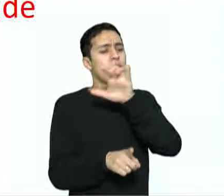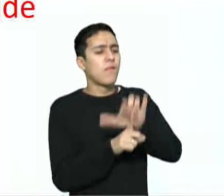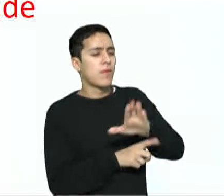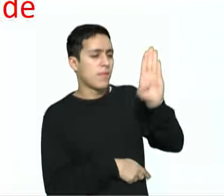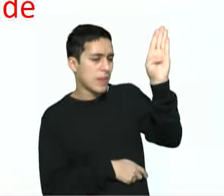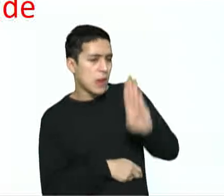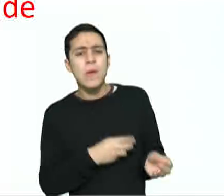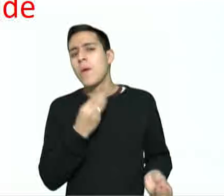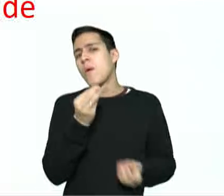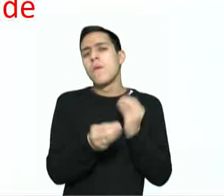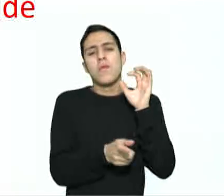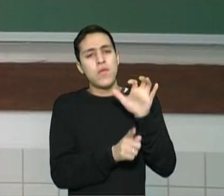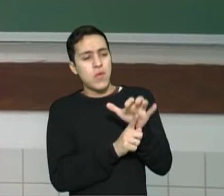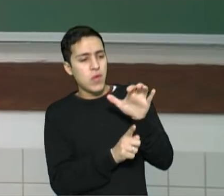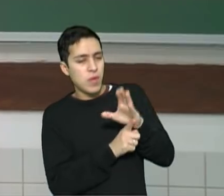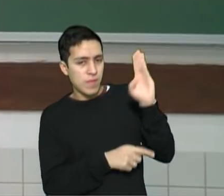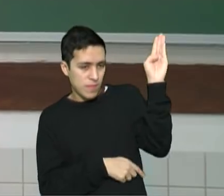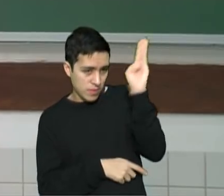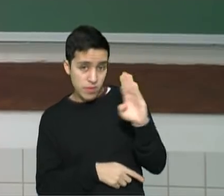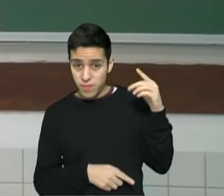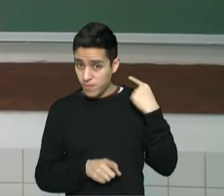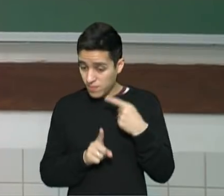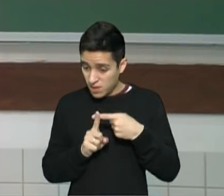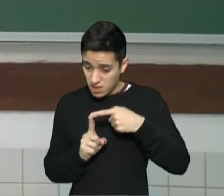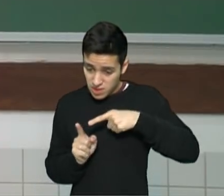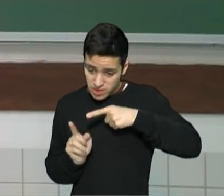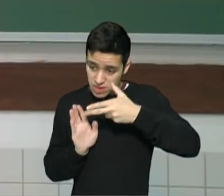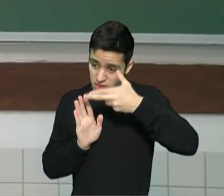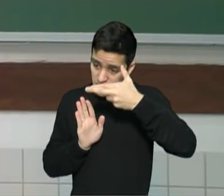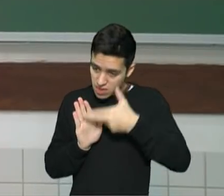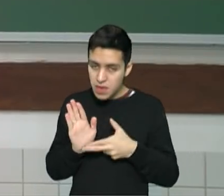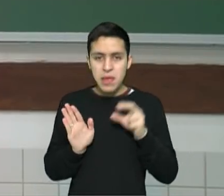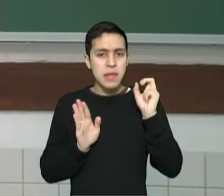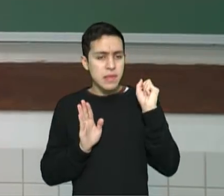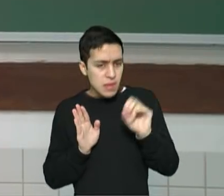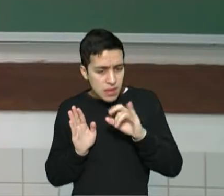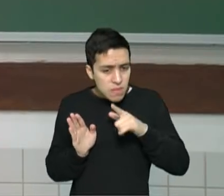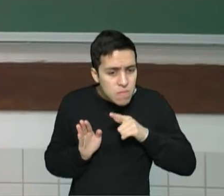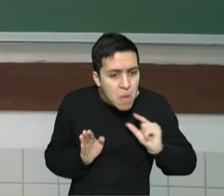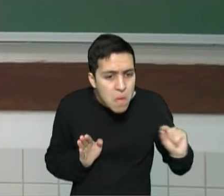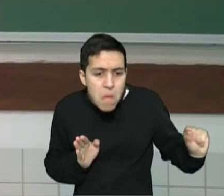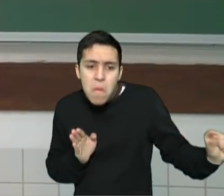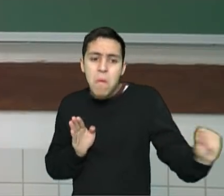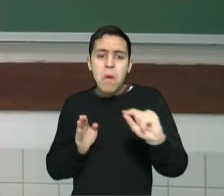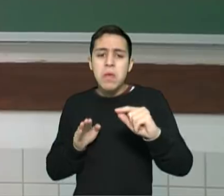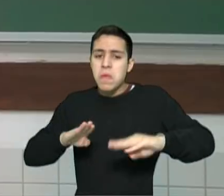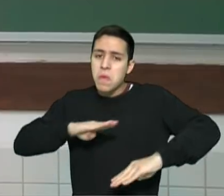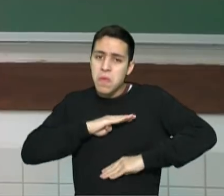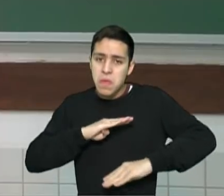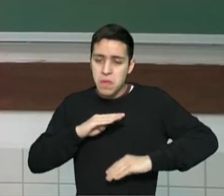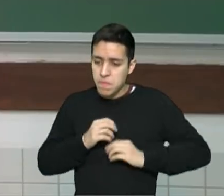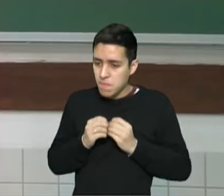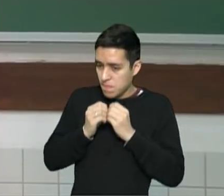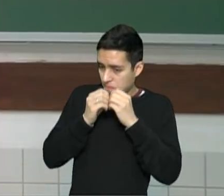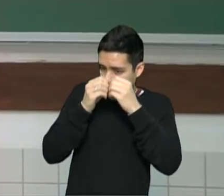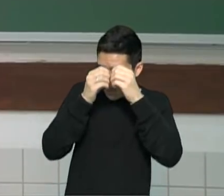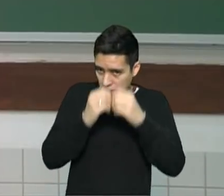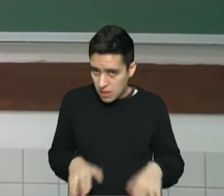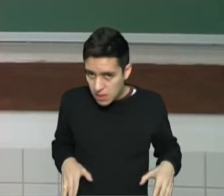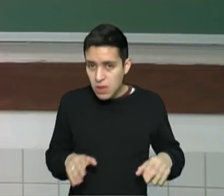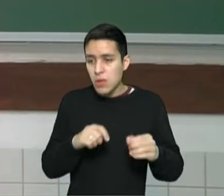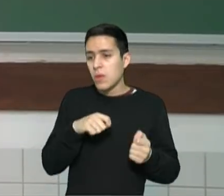Como influenciam o Brasil? Porque nós temos regras e se por acaso tiver alguma situação inerente que nos prejudique em termos